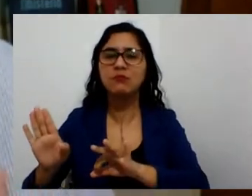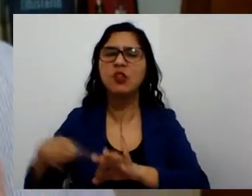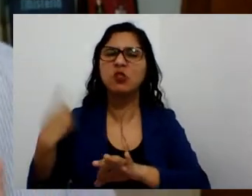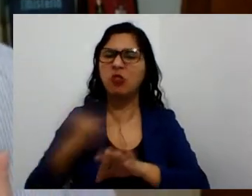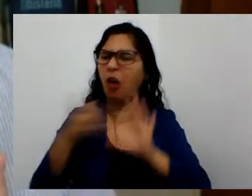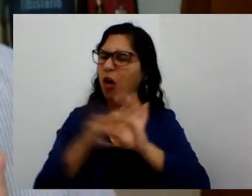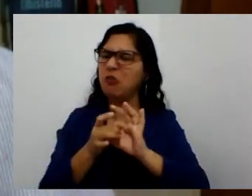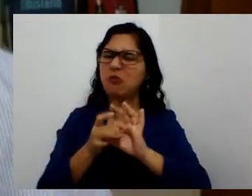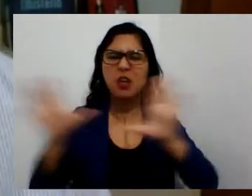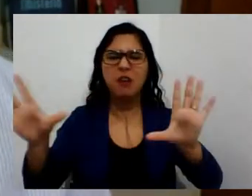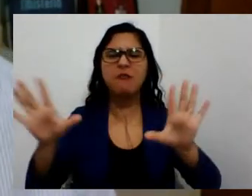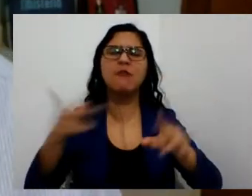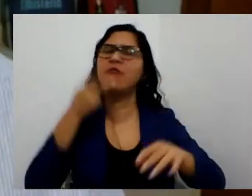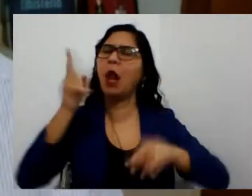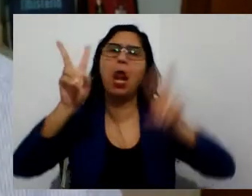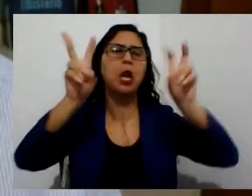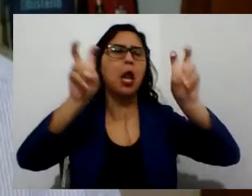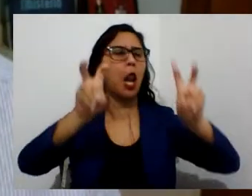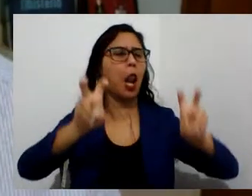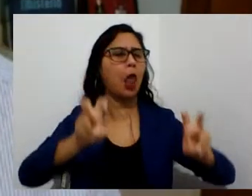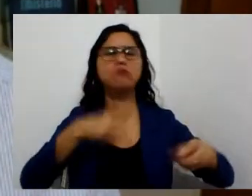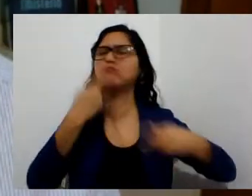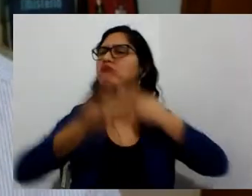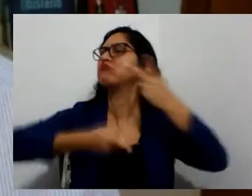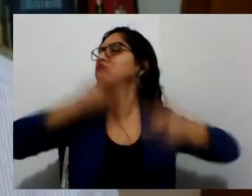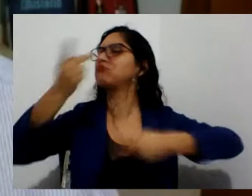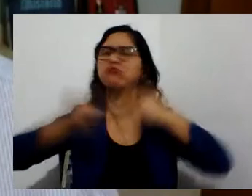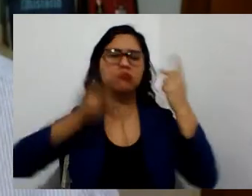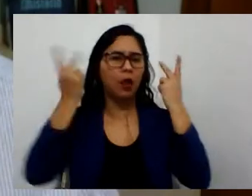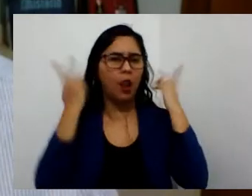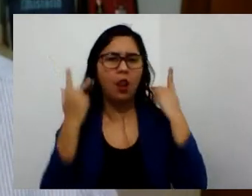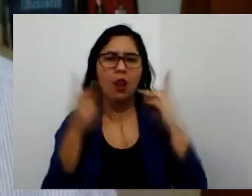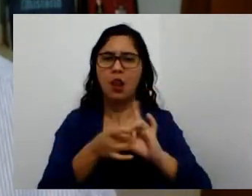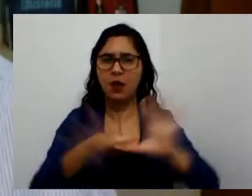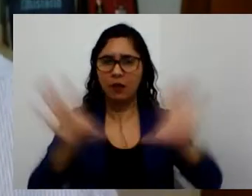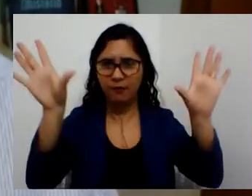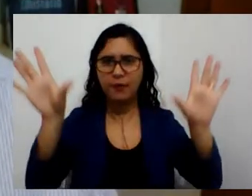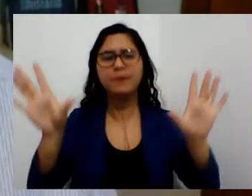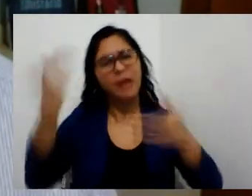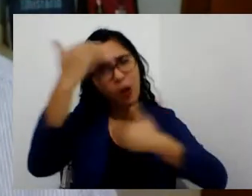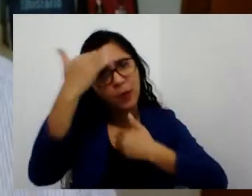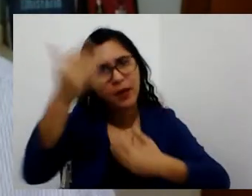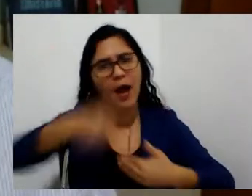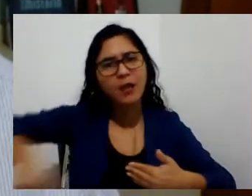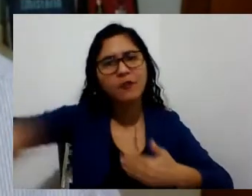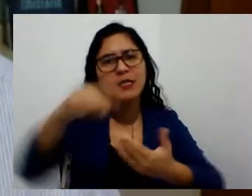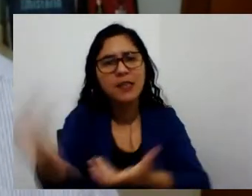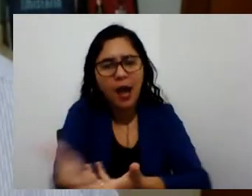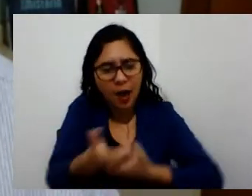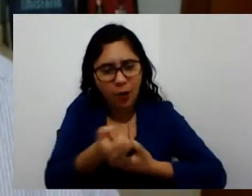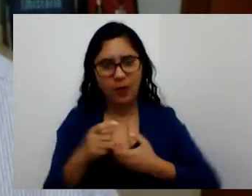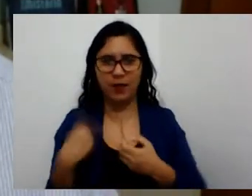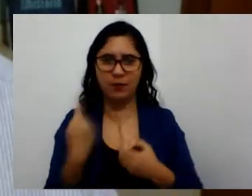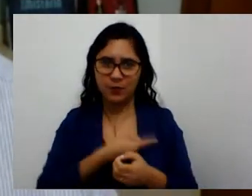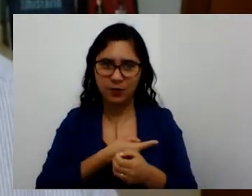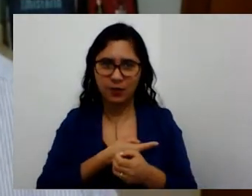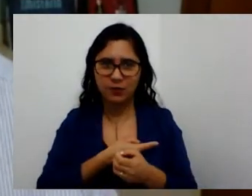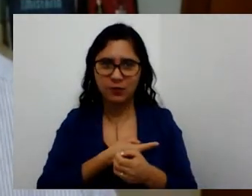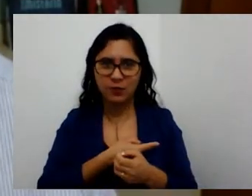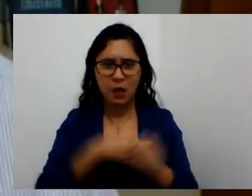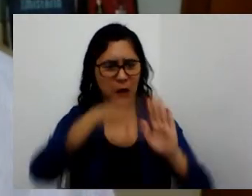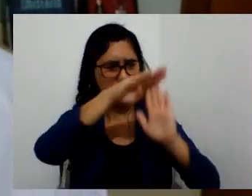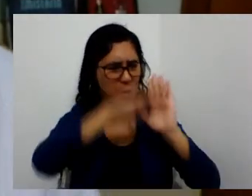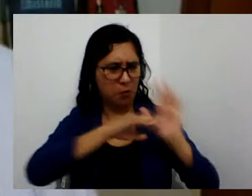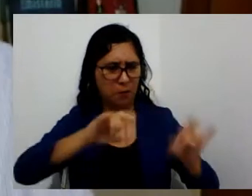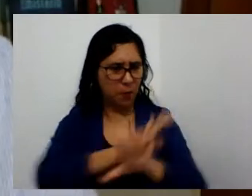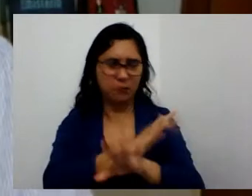os diferentes assuntos. Eu queria agradecer muito o acolhimento de toda a comunidade. Não existe programa pronto,